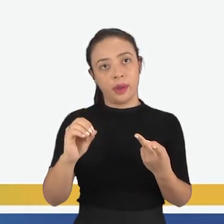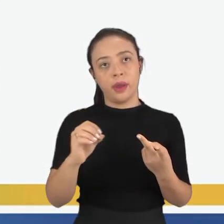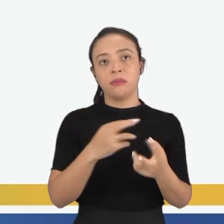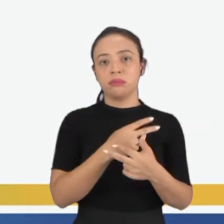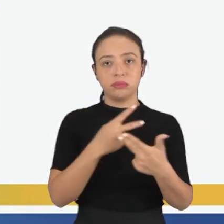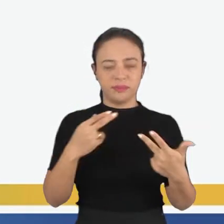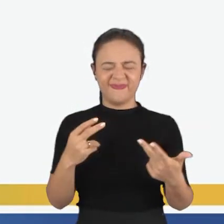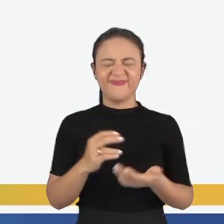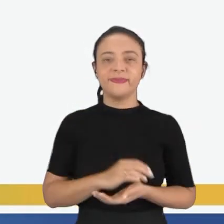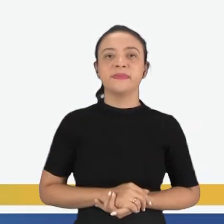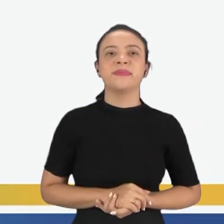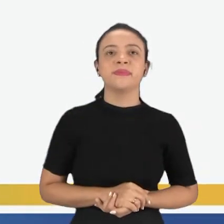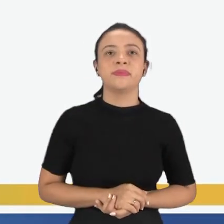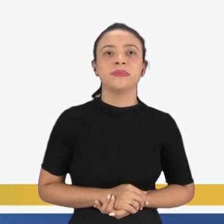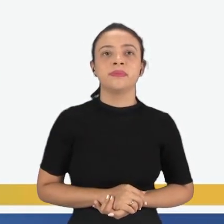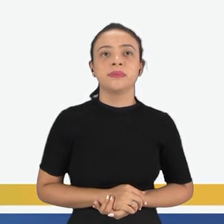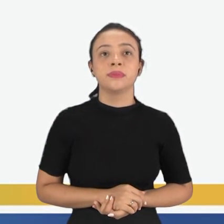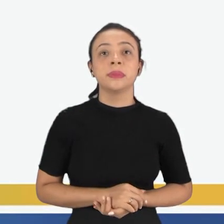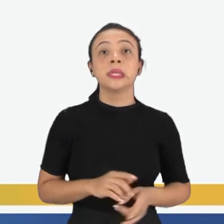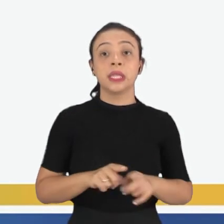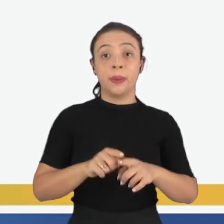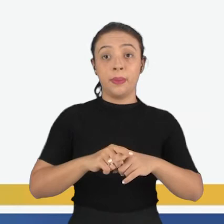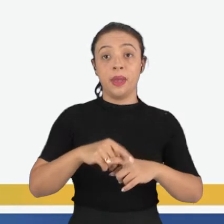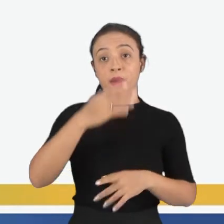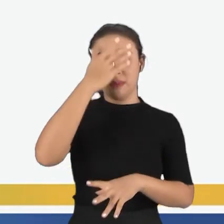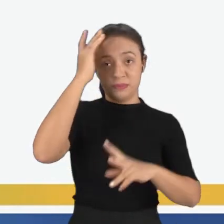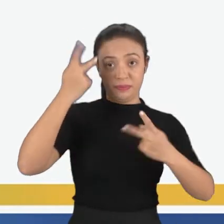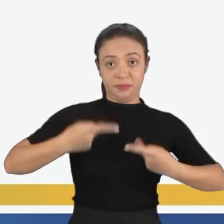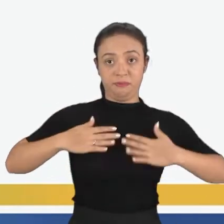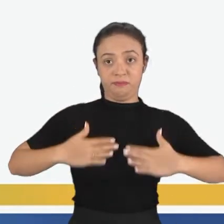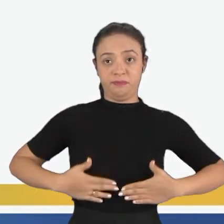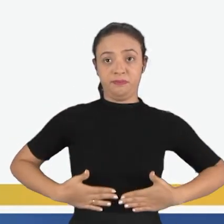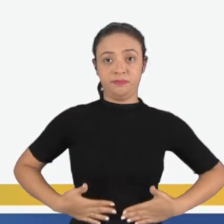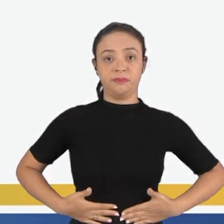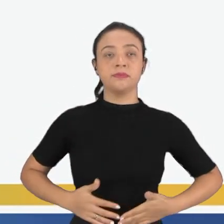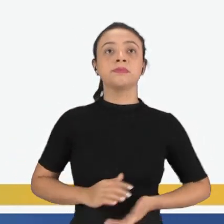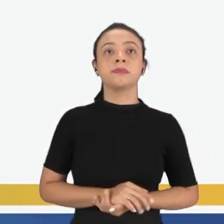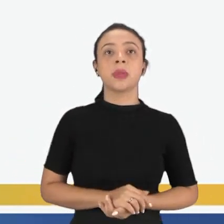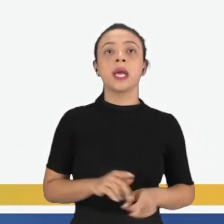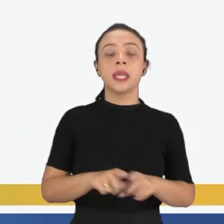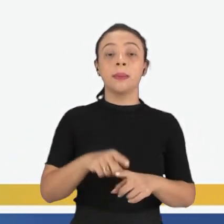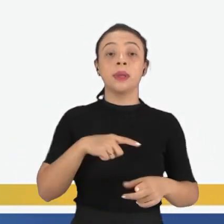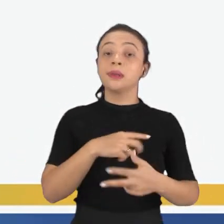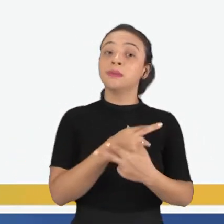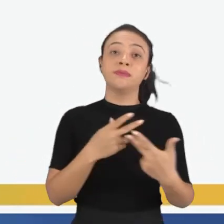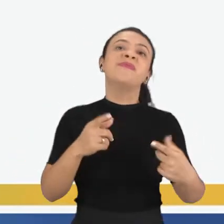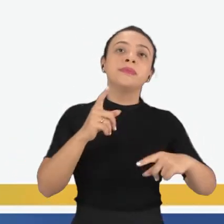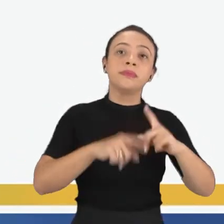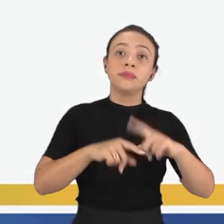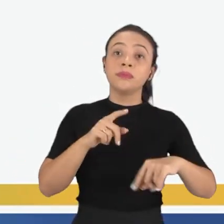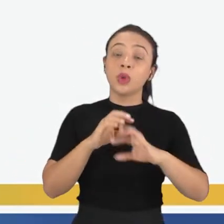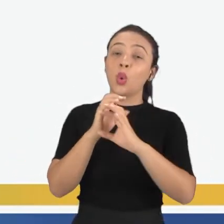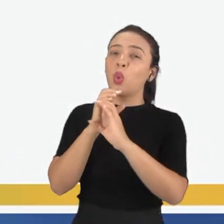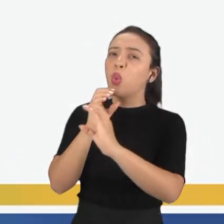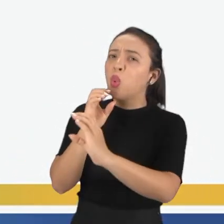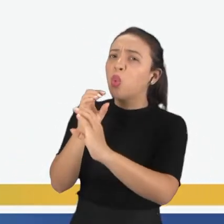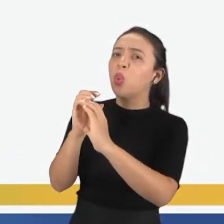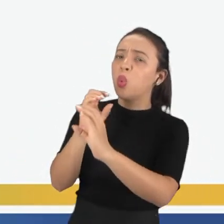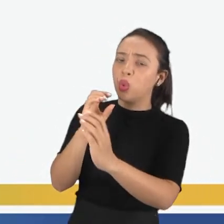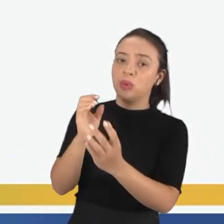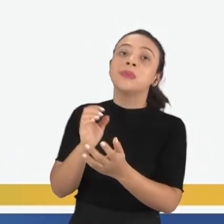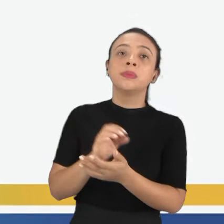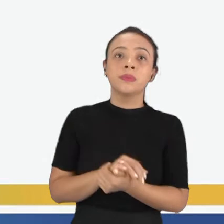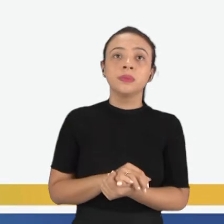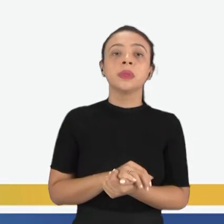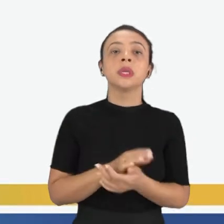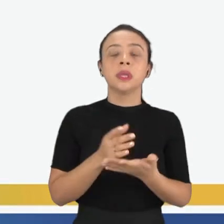de chuva e, como eu falei, o próprio corpo humano. E nós temos também alguns instrumentos, gente, de sopro, tá? E